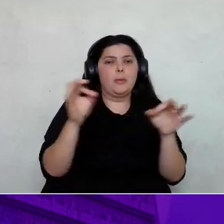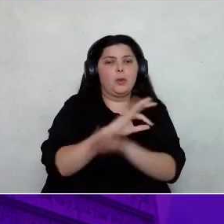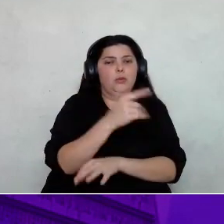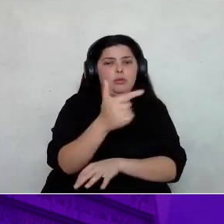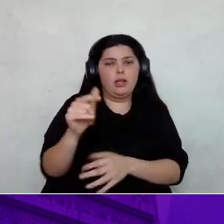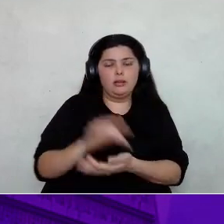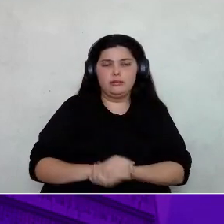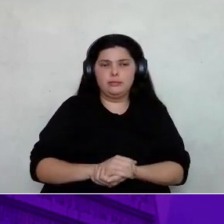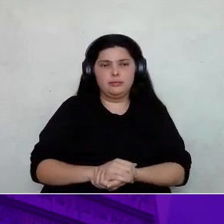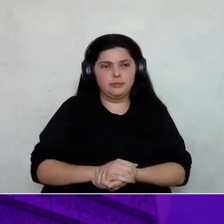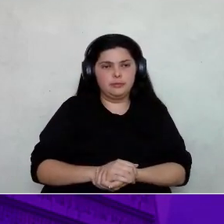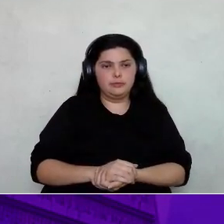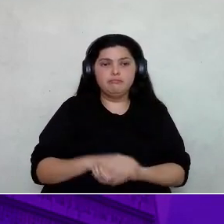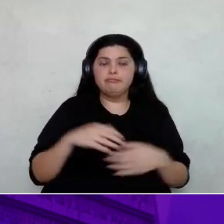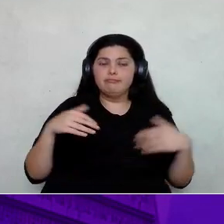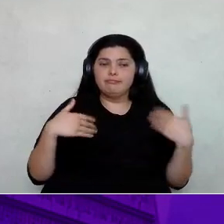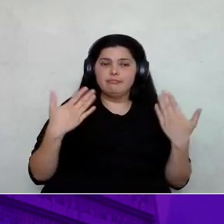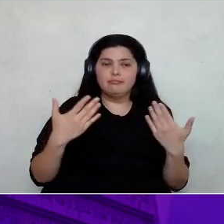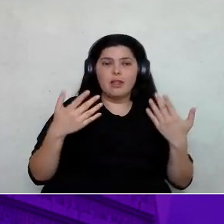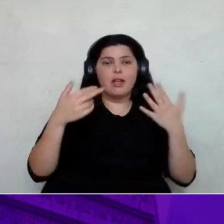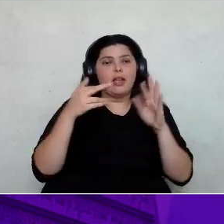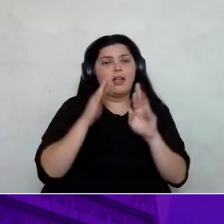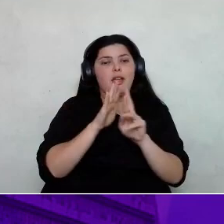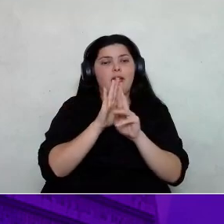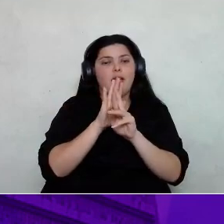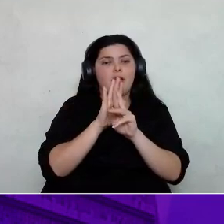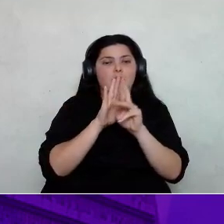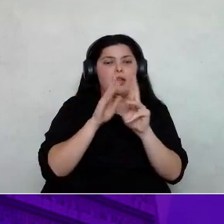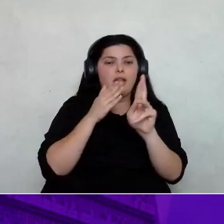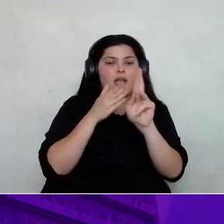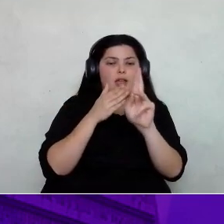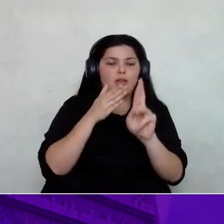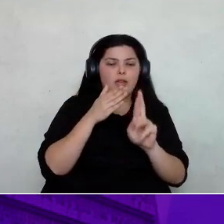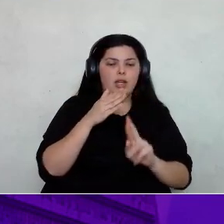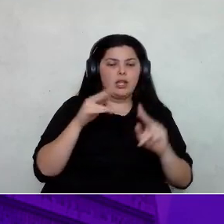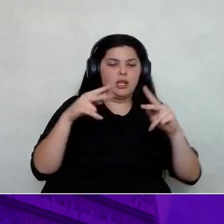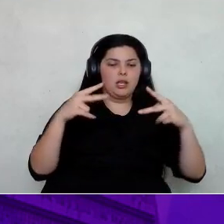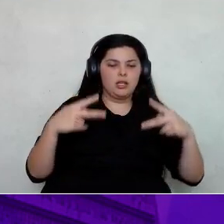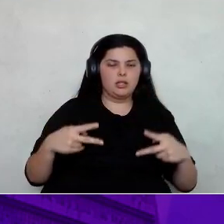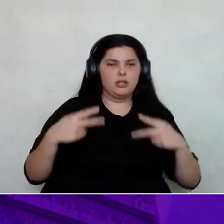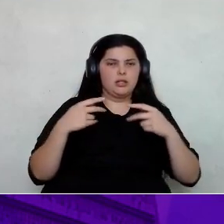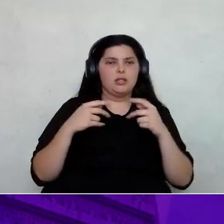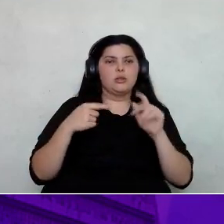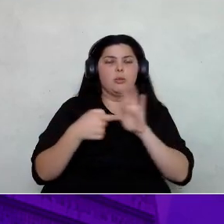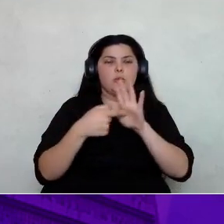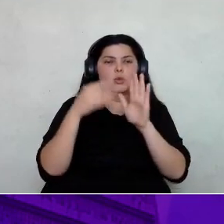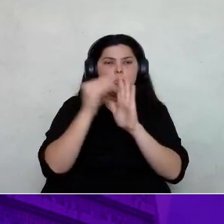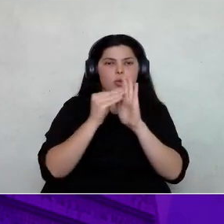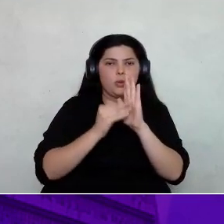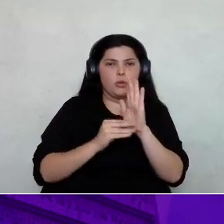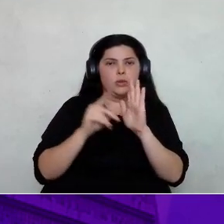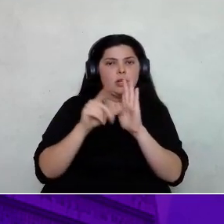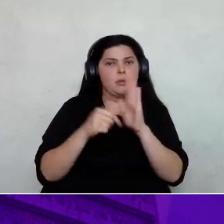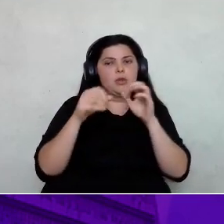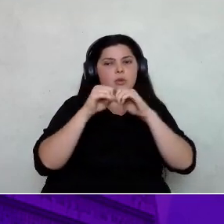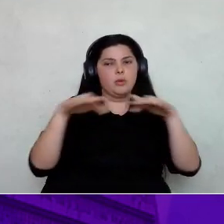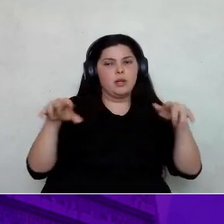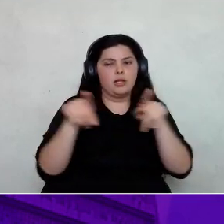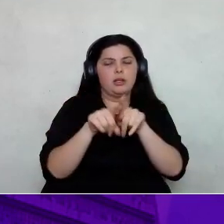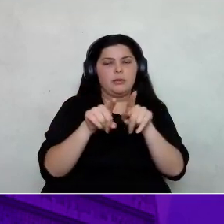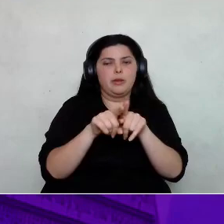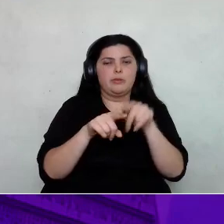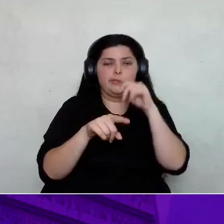Bom, pessoal, eu deixei as referências aqui de tudo que eu trouxe de conteúdo. Depois eu vou compartilhar no meu